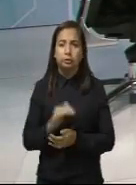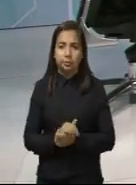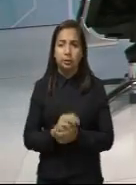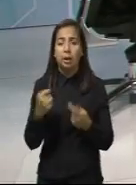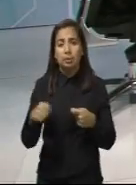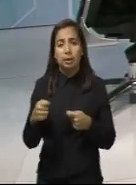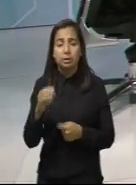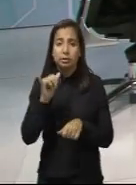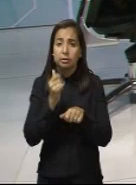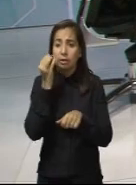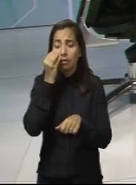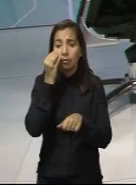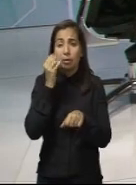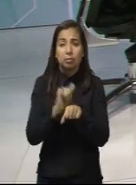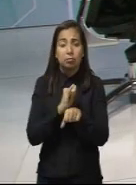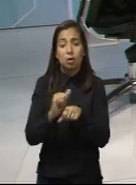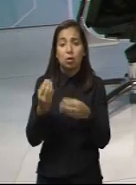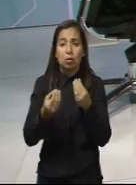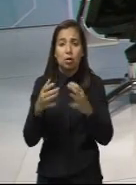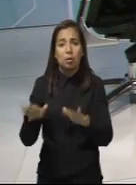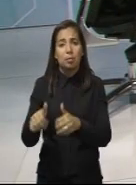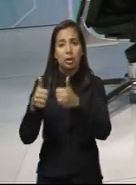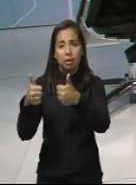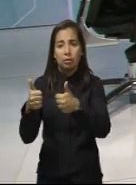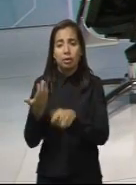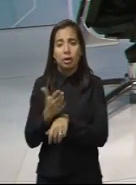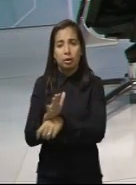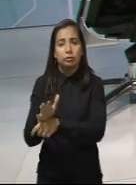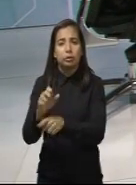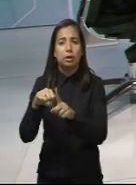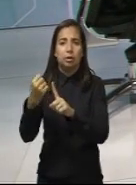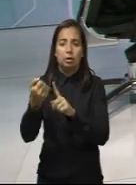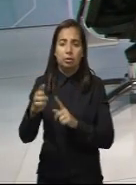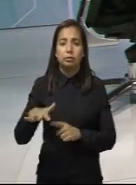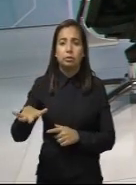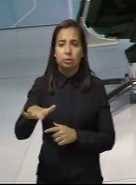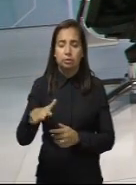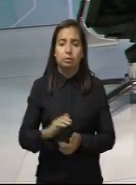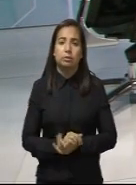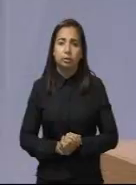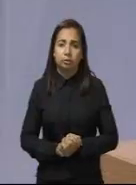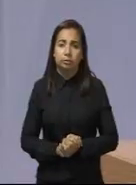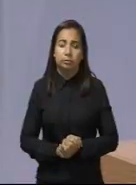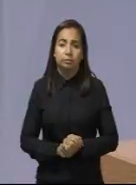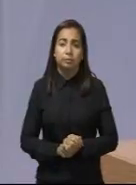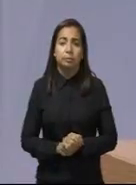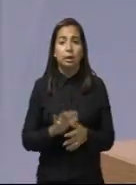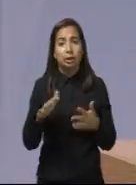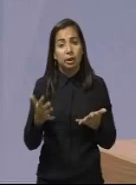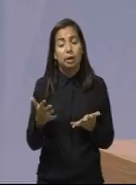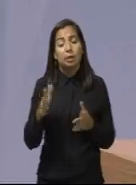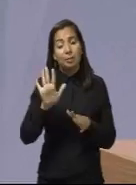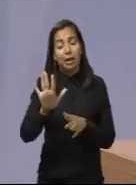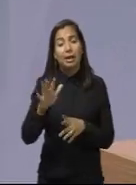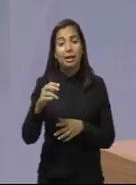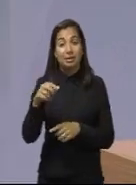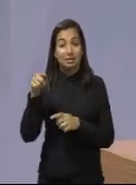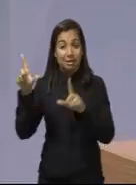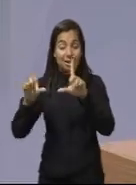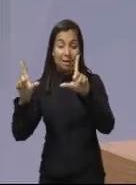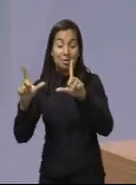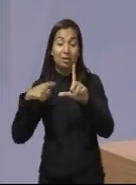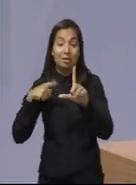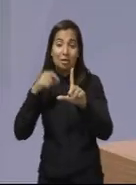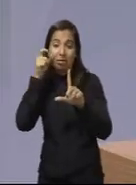democrático porque de a direito. mídia é sustentada pelos grandes grupos econômicos, que têm os interesses Mas você vê- geralmente em